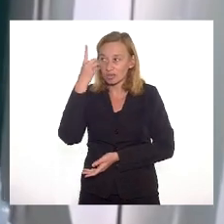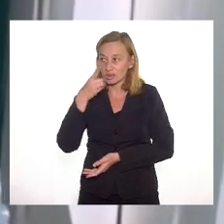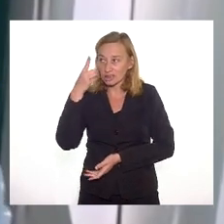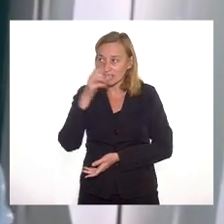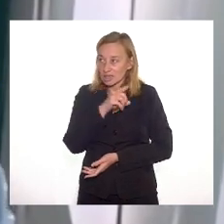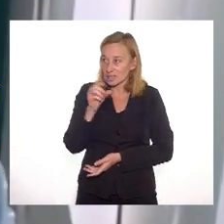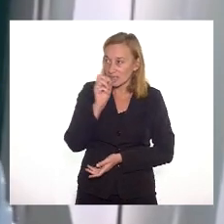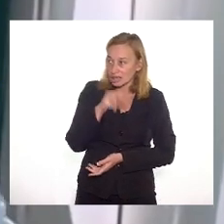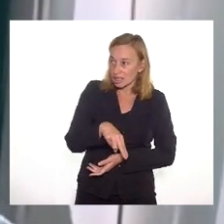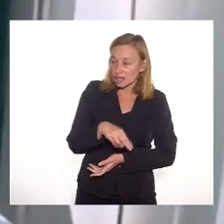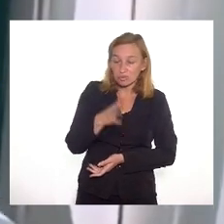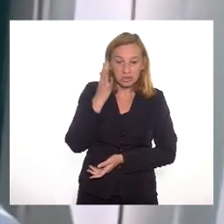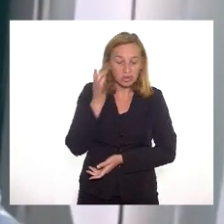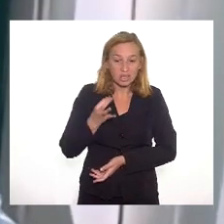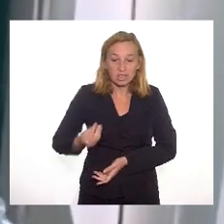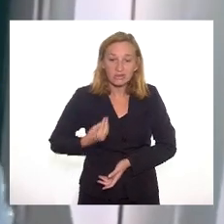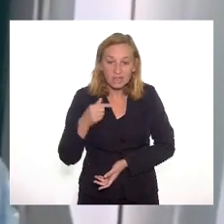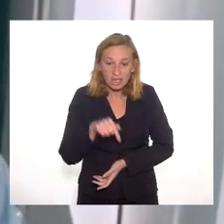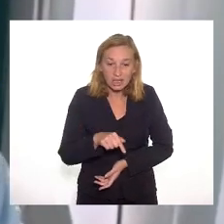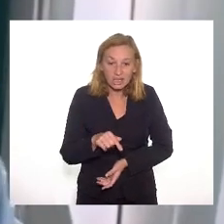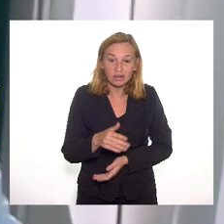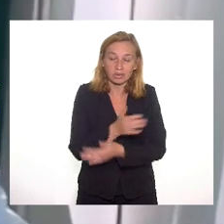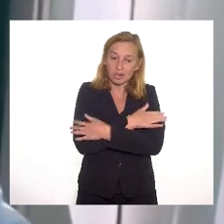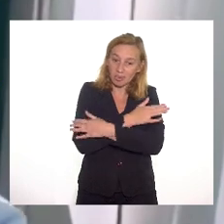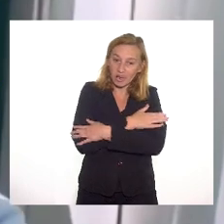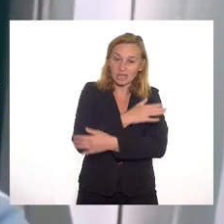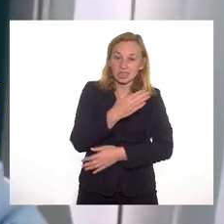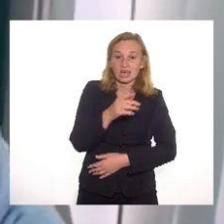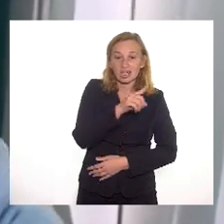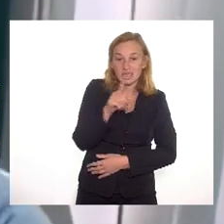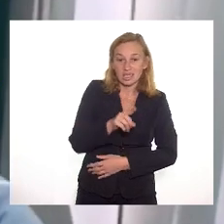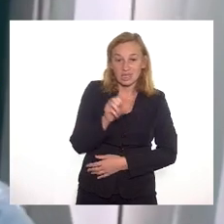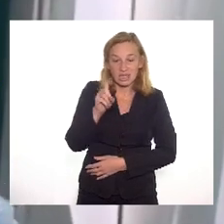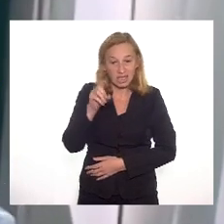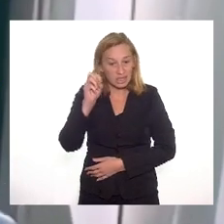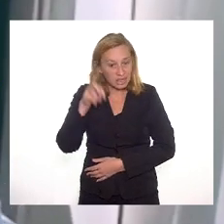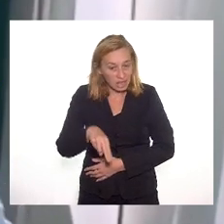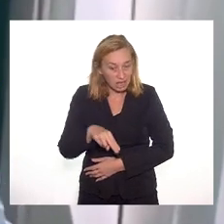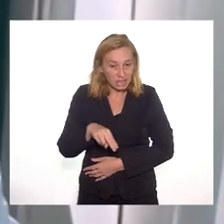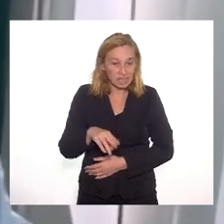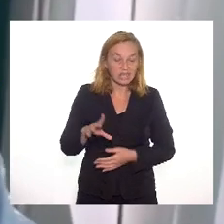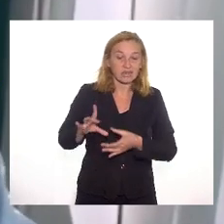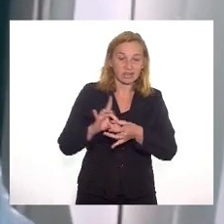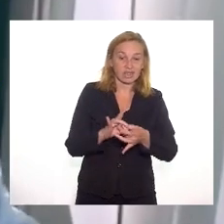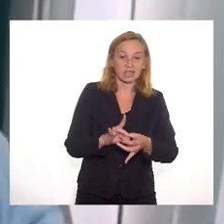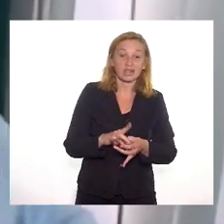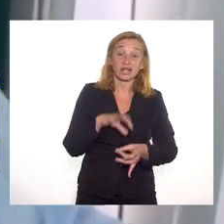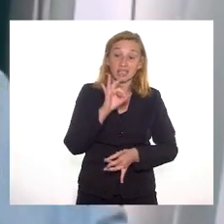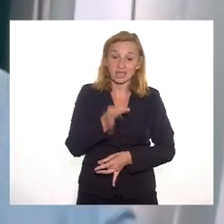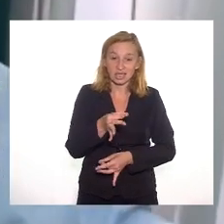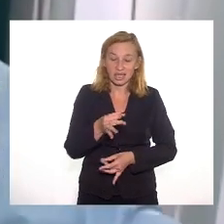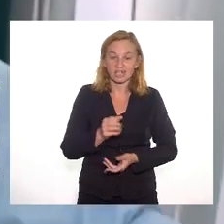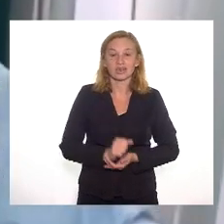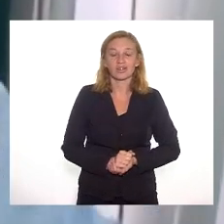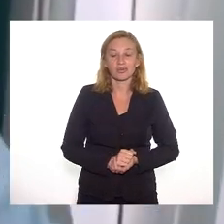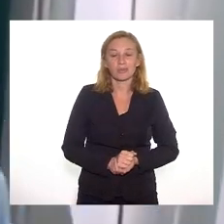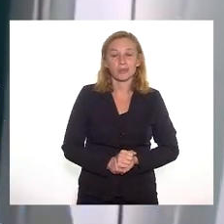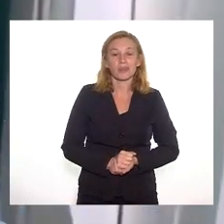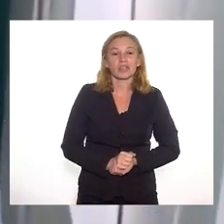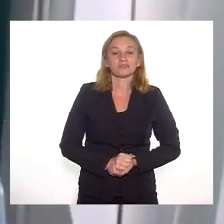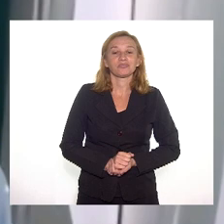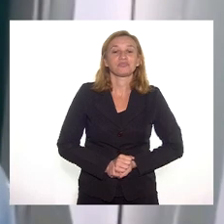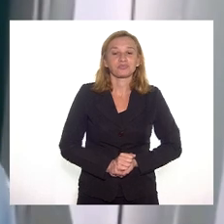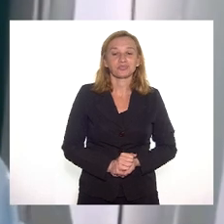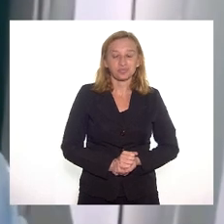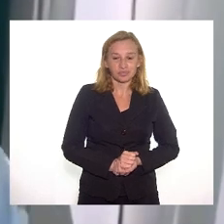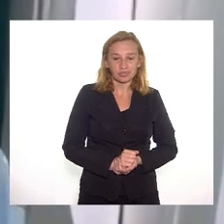não sei se está ainda conosco, claro, mandar um abraço para a Zeidan, que é vinculada, radicada, enfim, tem raízes em Maricá, mas eu